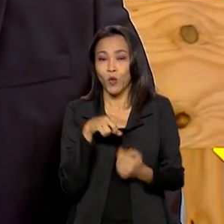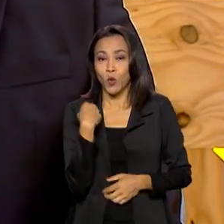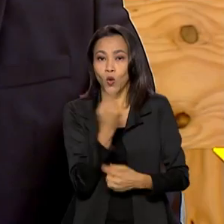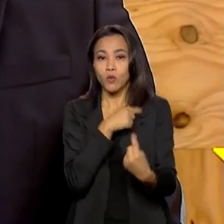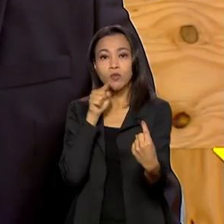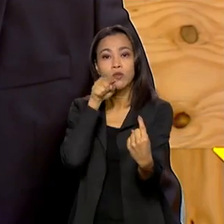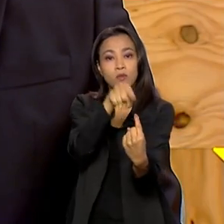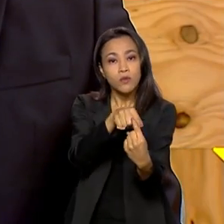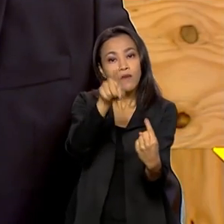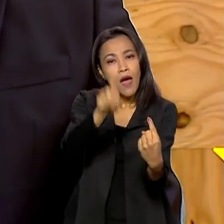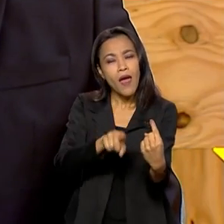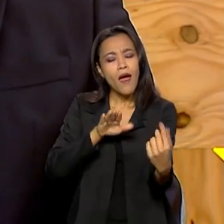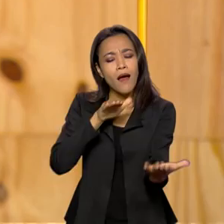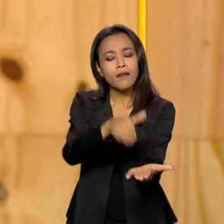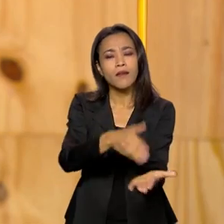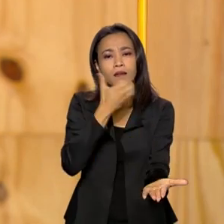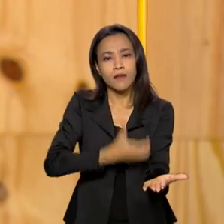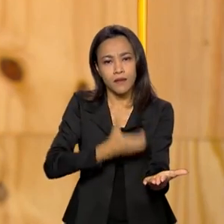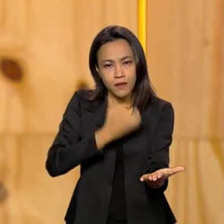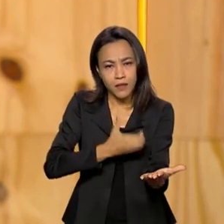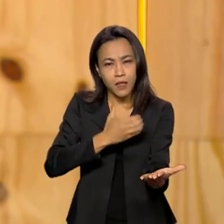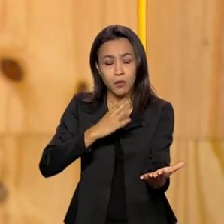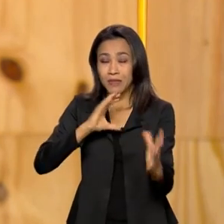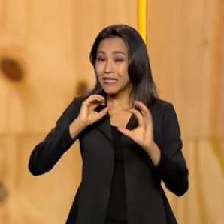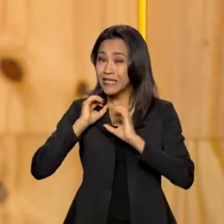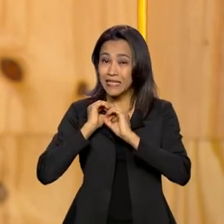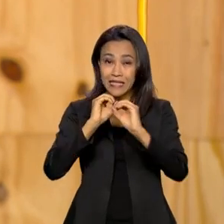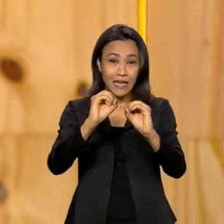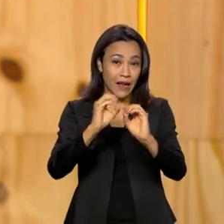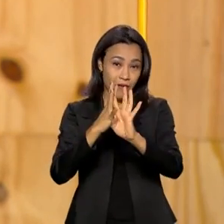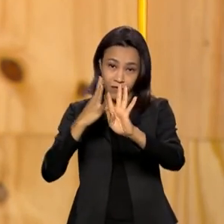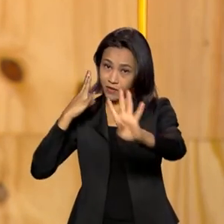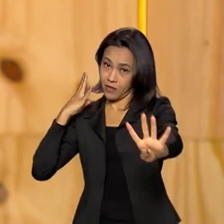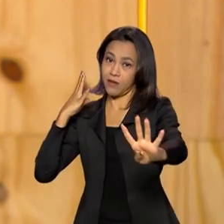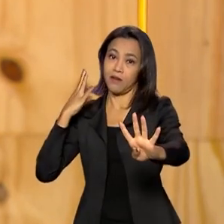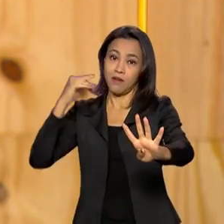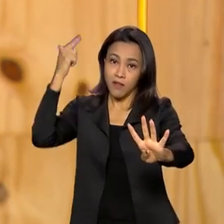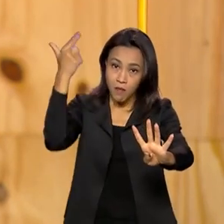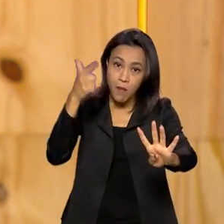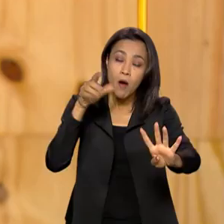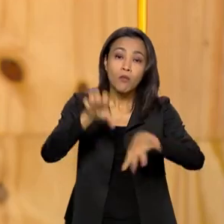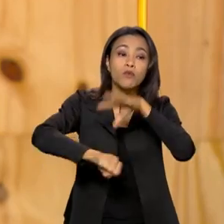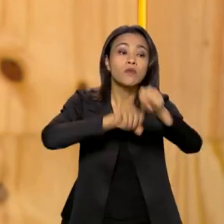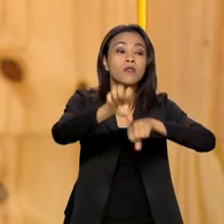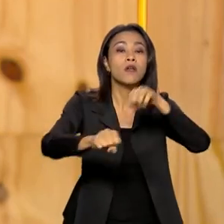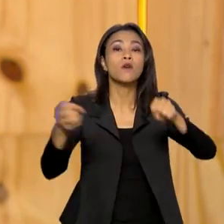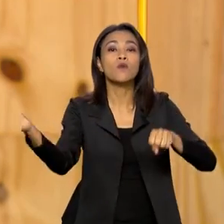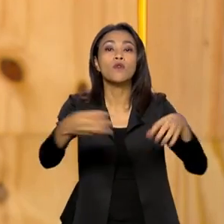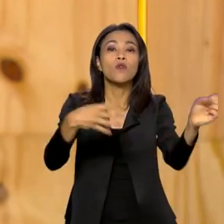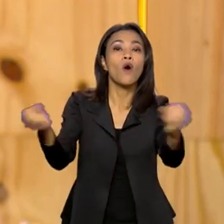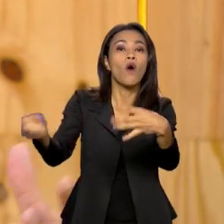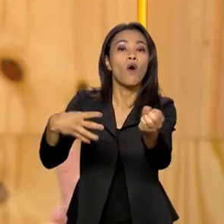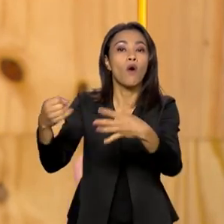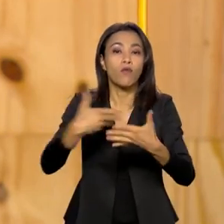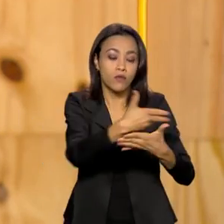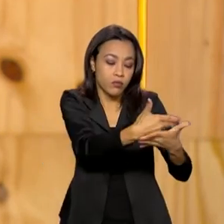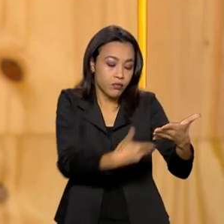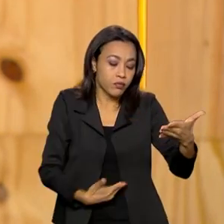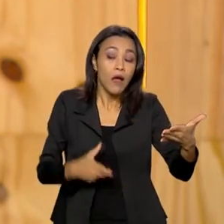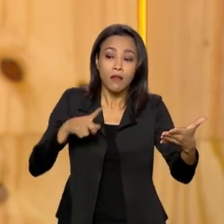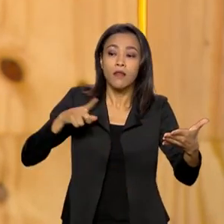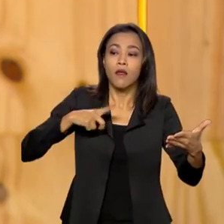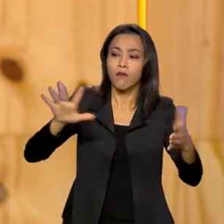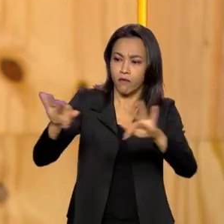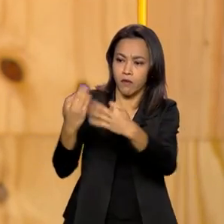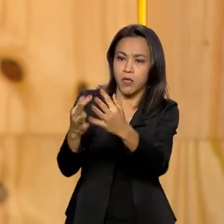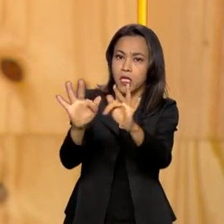é chegarmos até o final do ano com essa fila zerada estamos trazendo novos cadastros inclusive as famílias que não recebem e que fazem